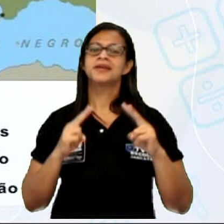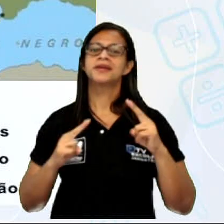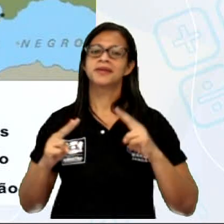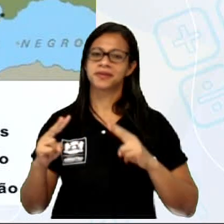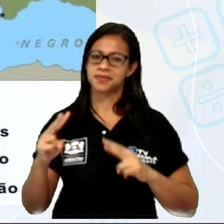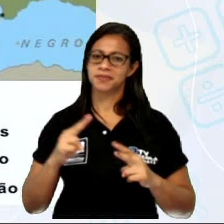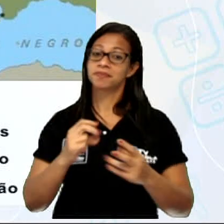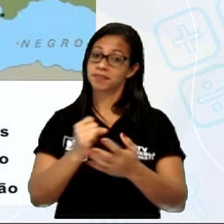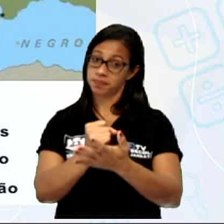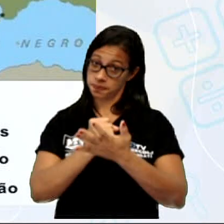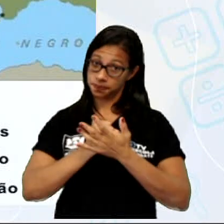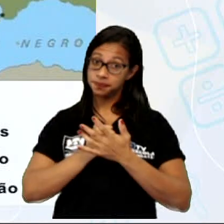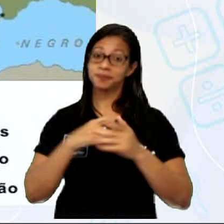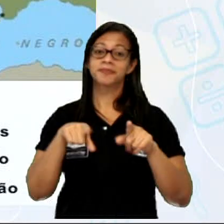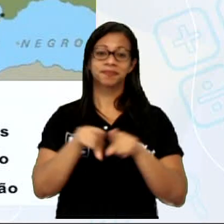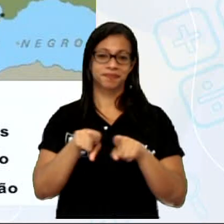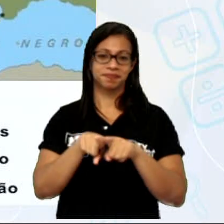certo?